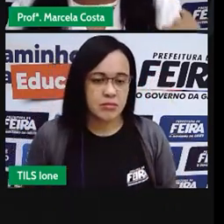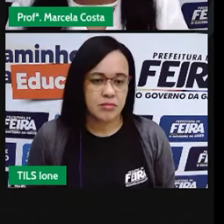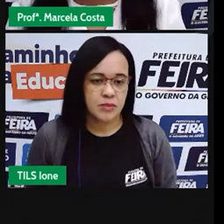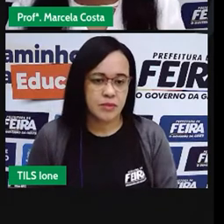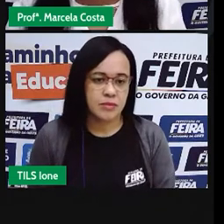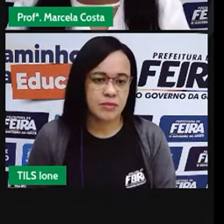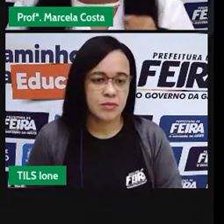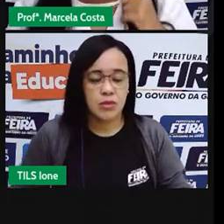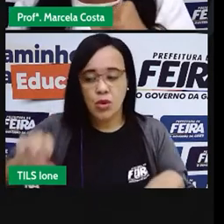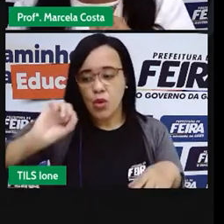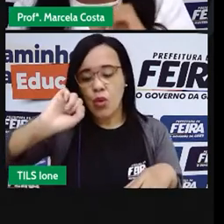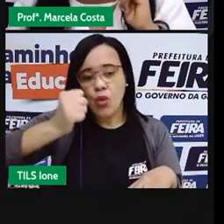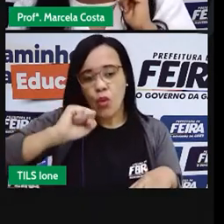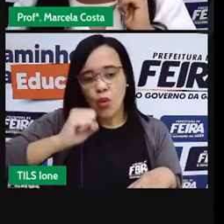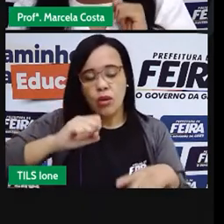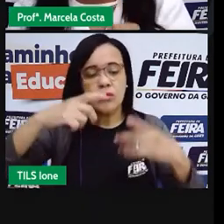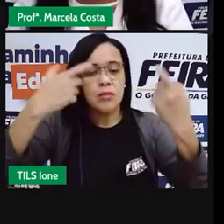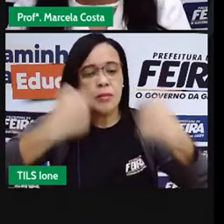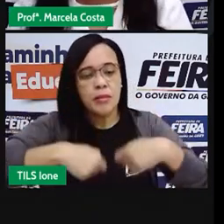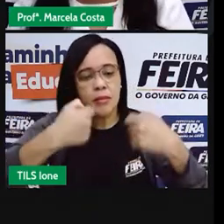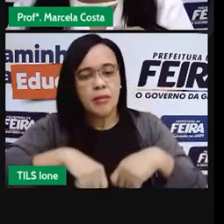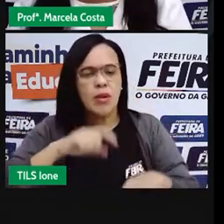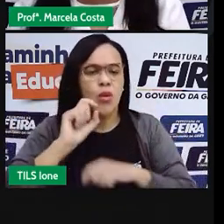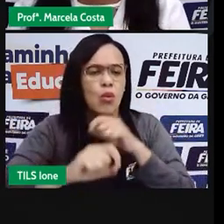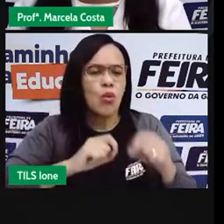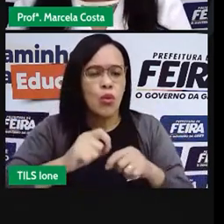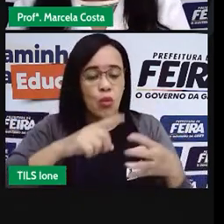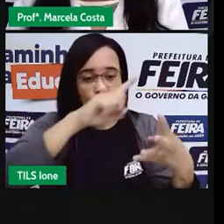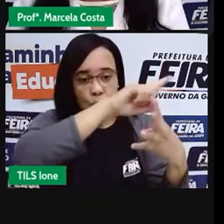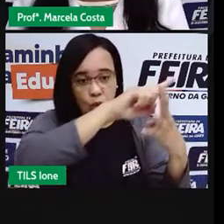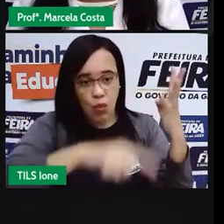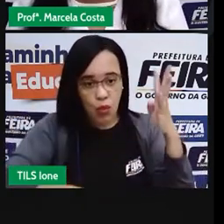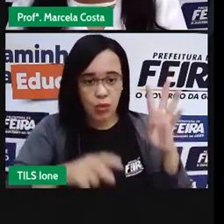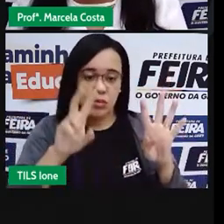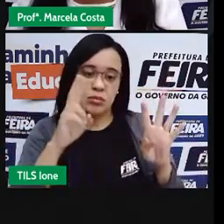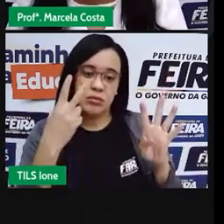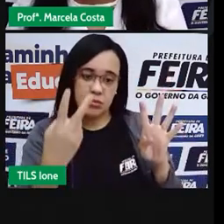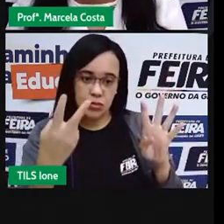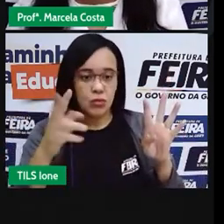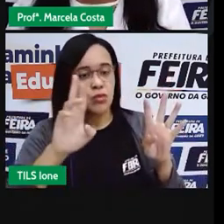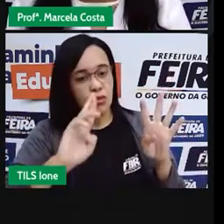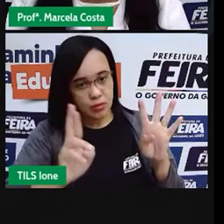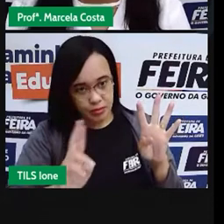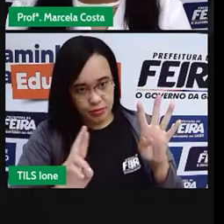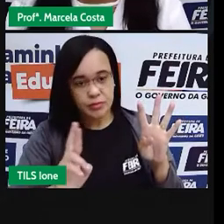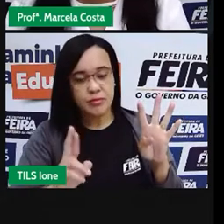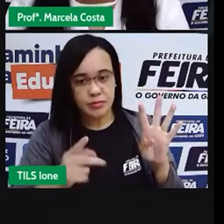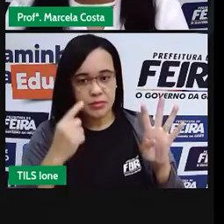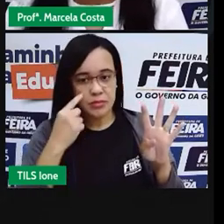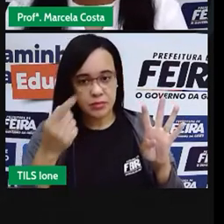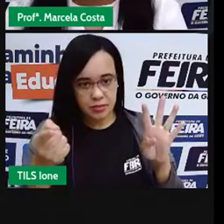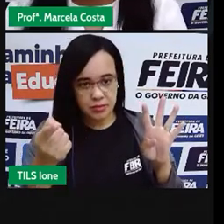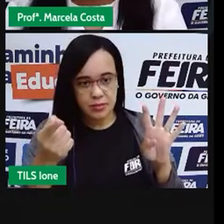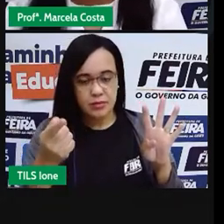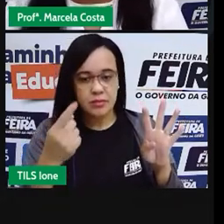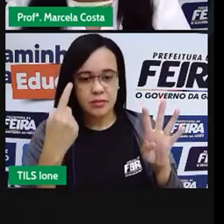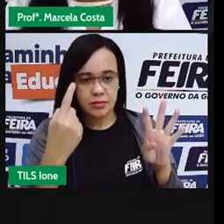Fazer 8, eu vou precisar de 4 notas de R$2. Olha,